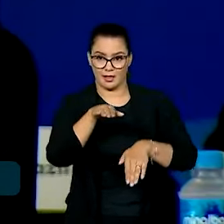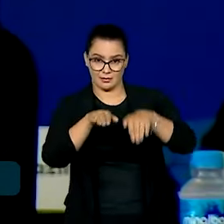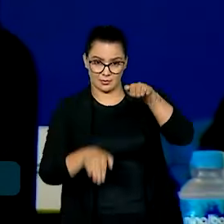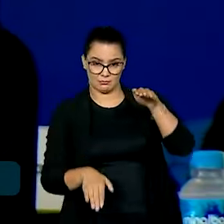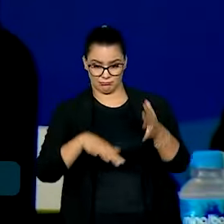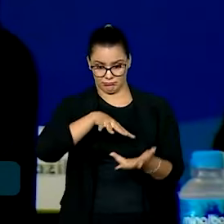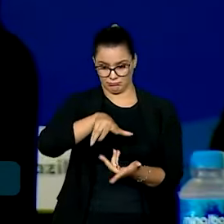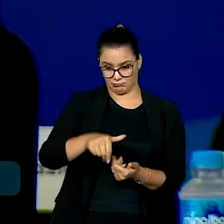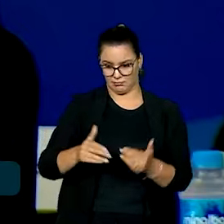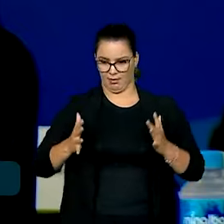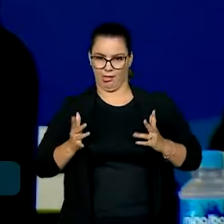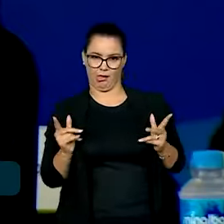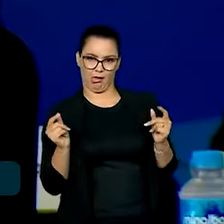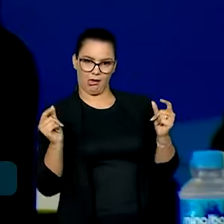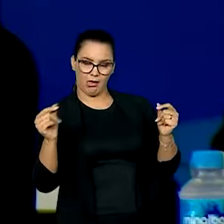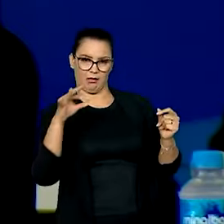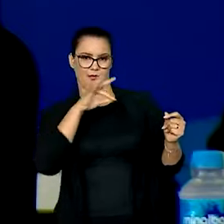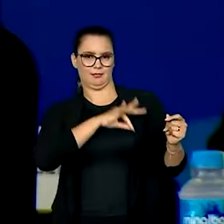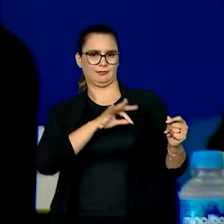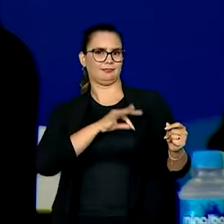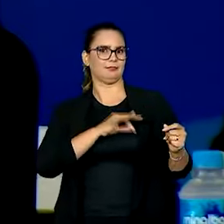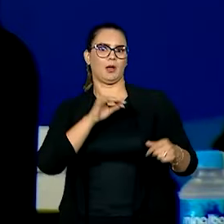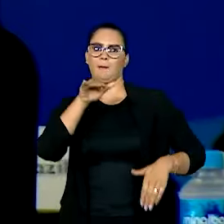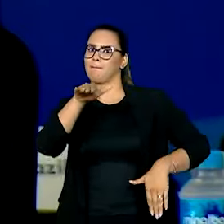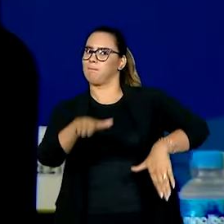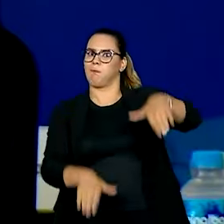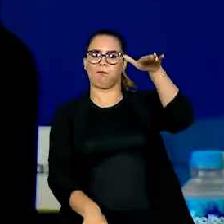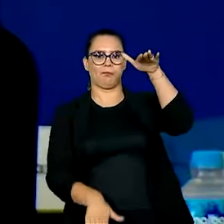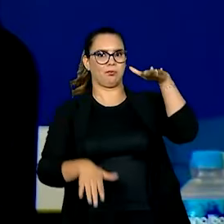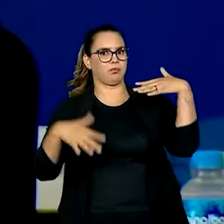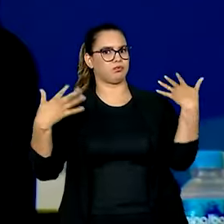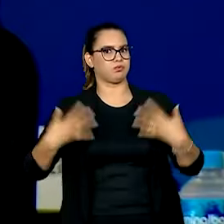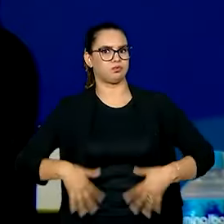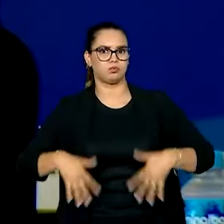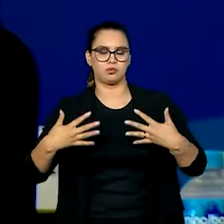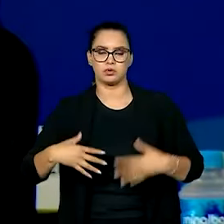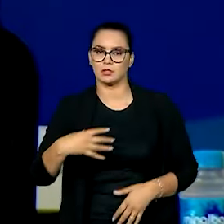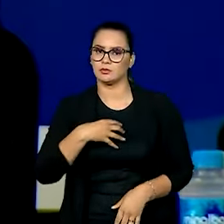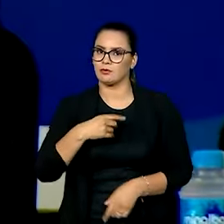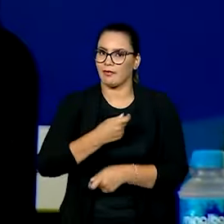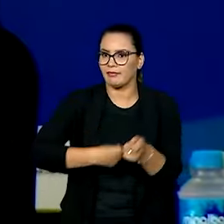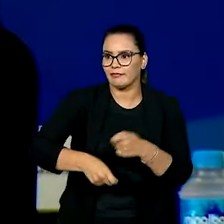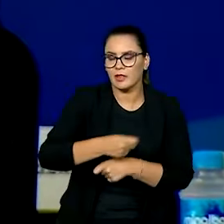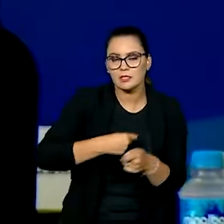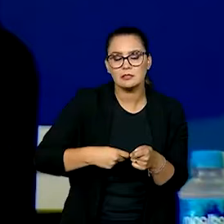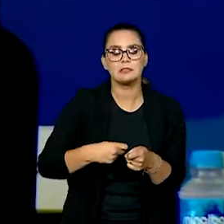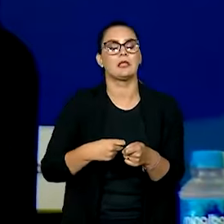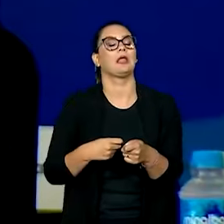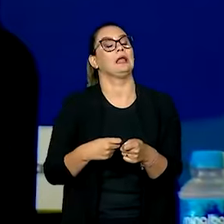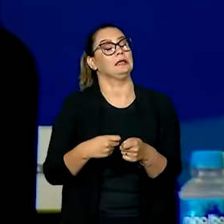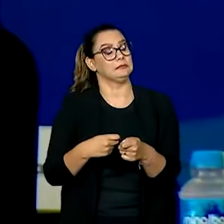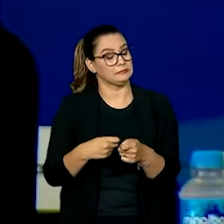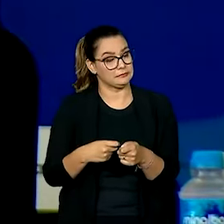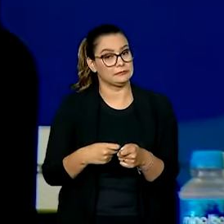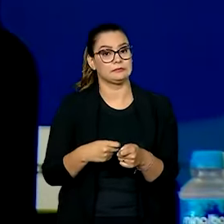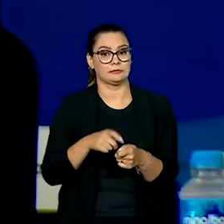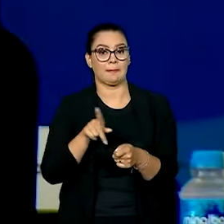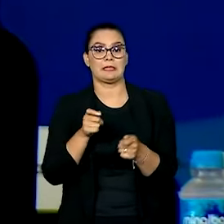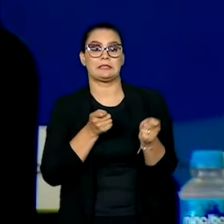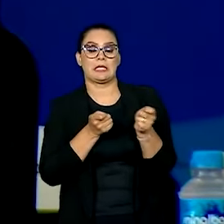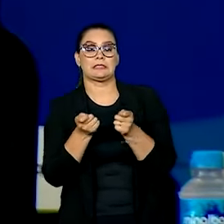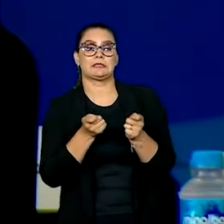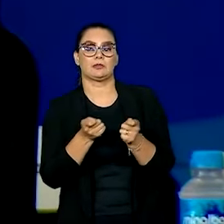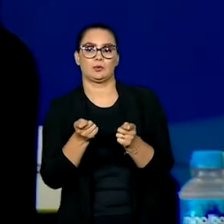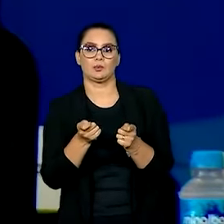de riqueza e de renda atingiu níveis inaceitáveis. As condições financeiras e monetárias estão mais